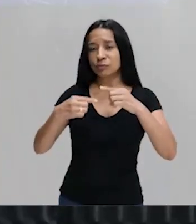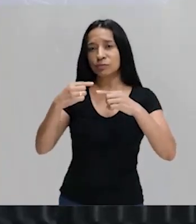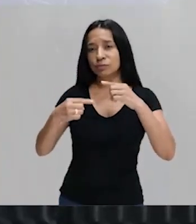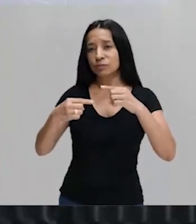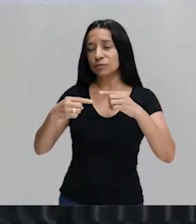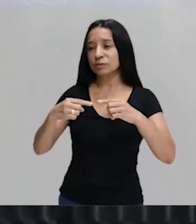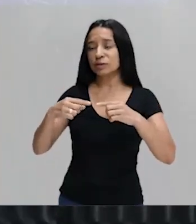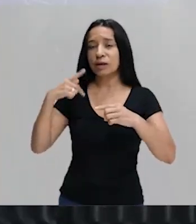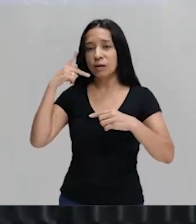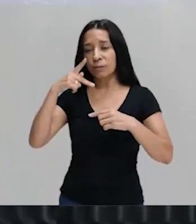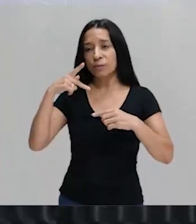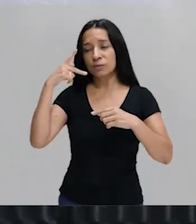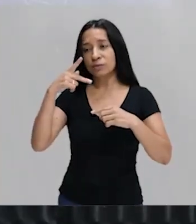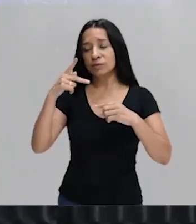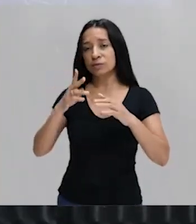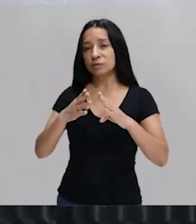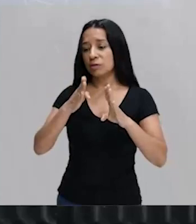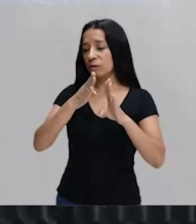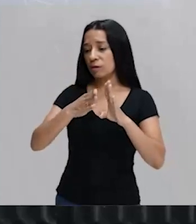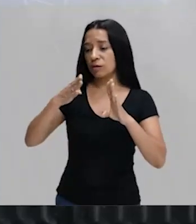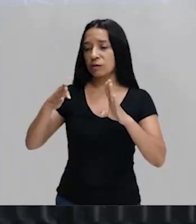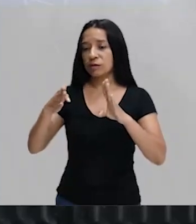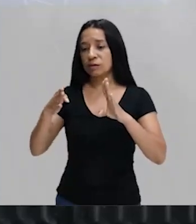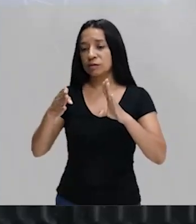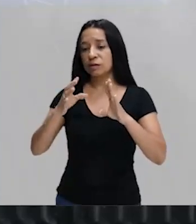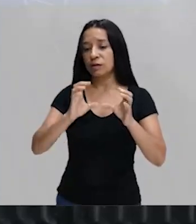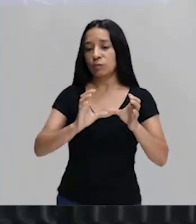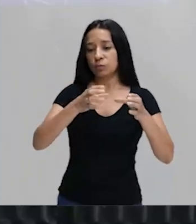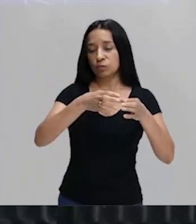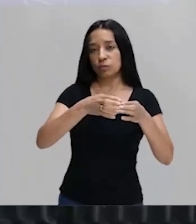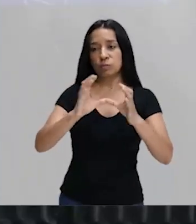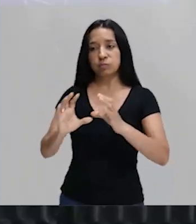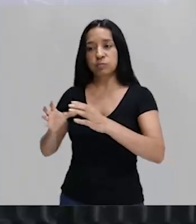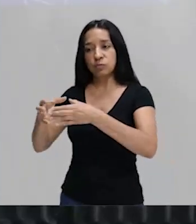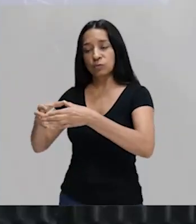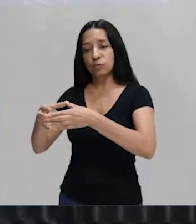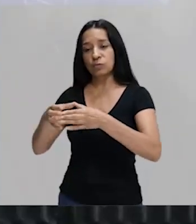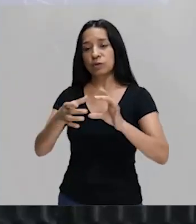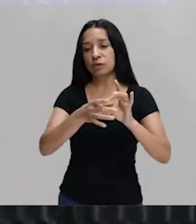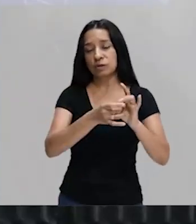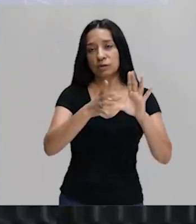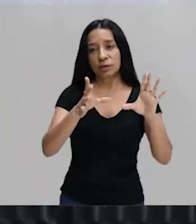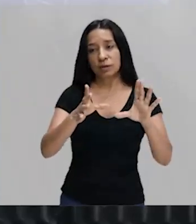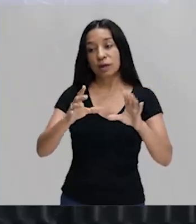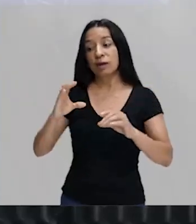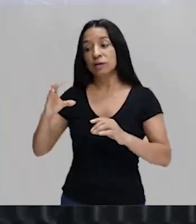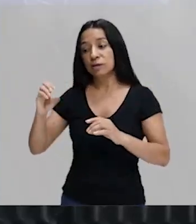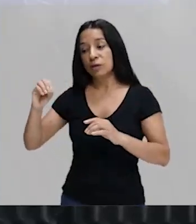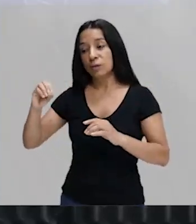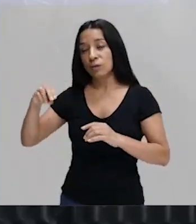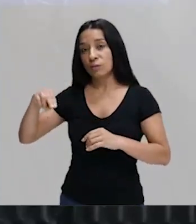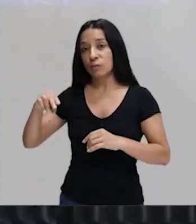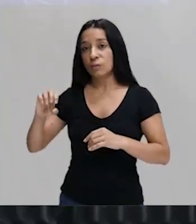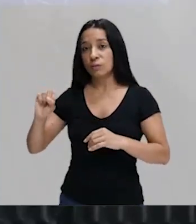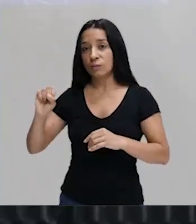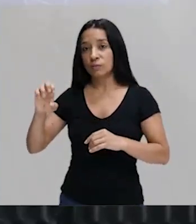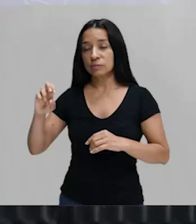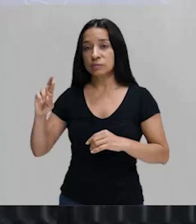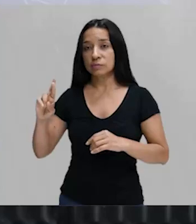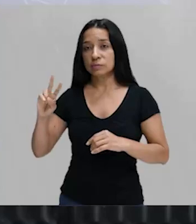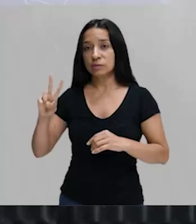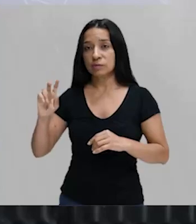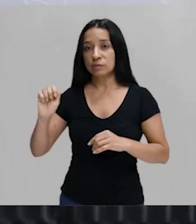políticas entre os liberais e os conservadores. Então, o golpe foi pensado nessa